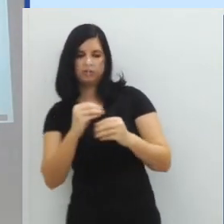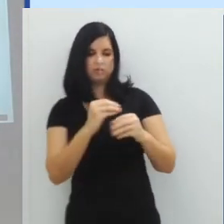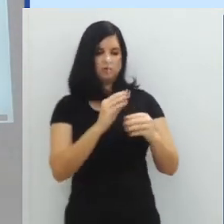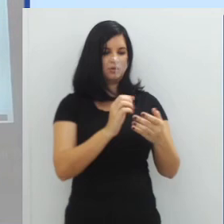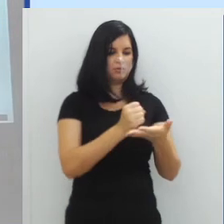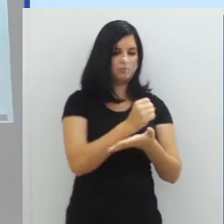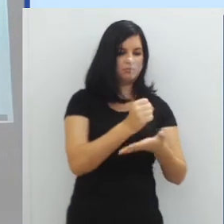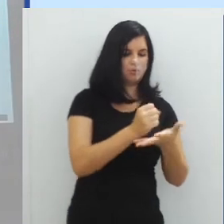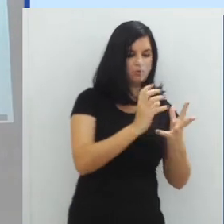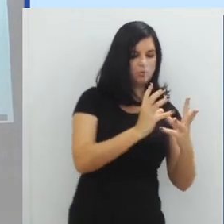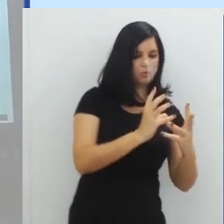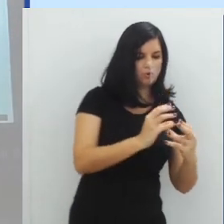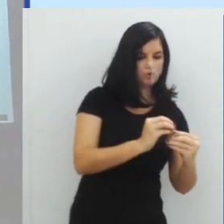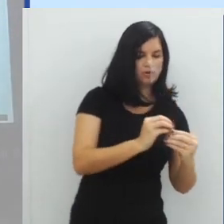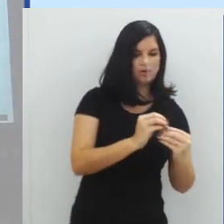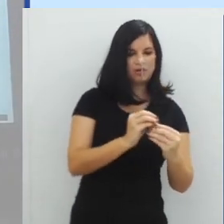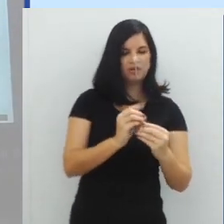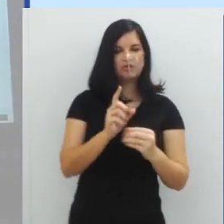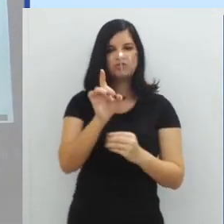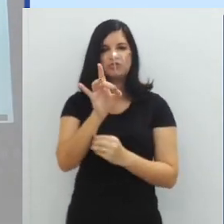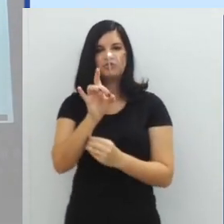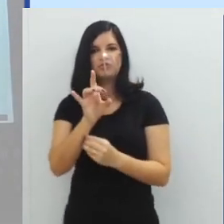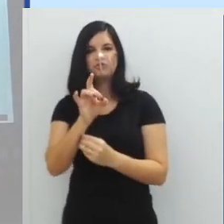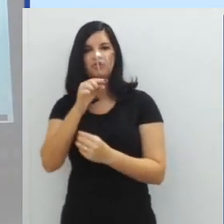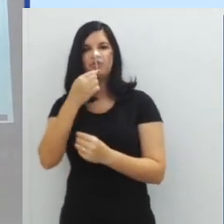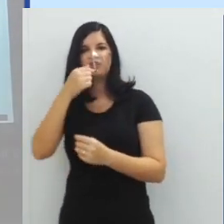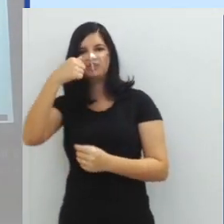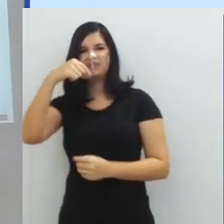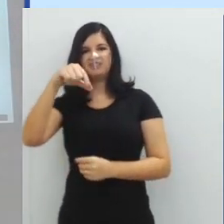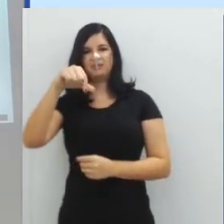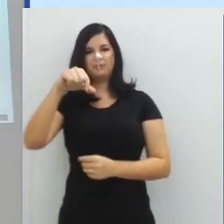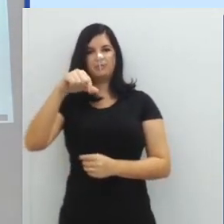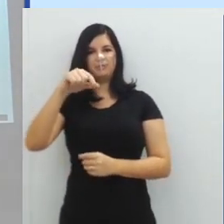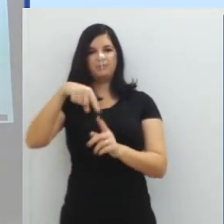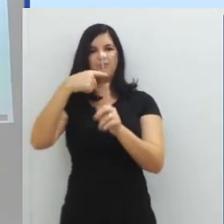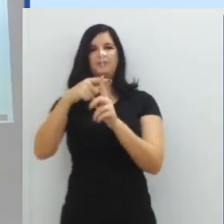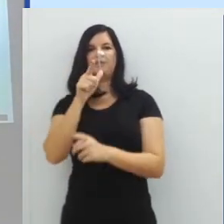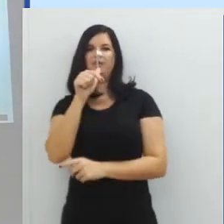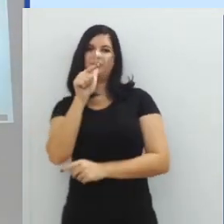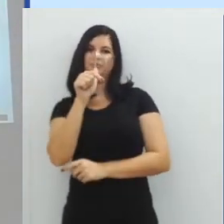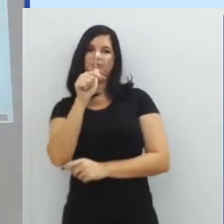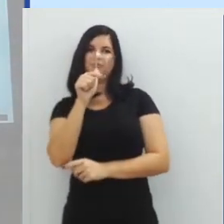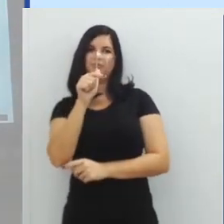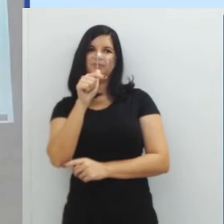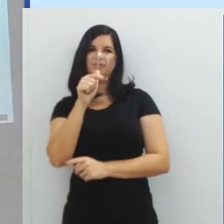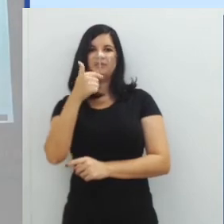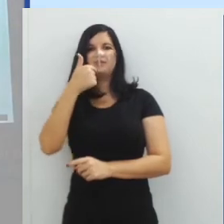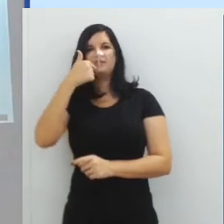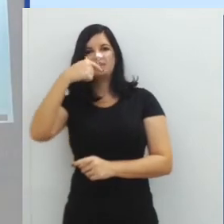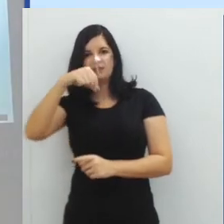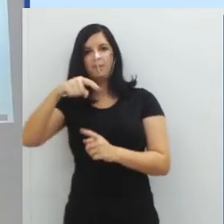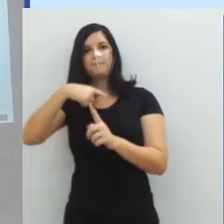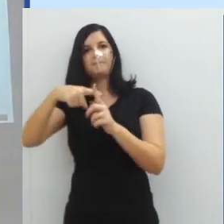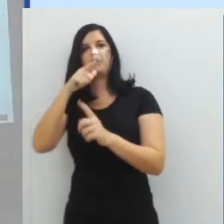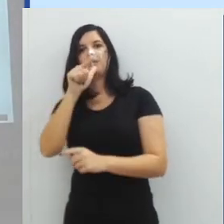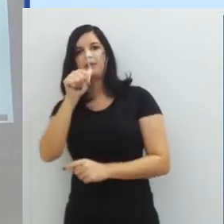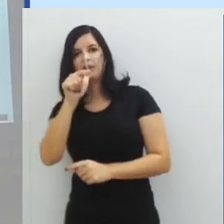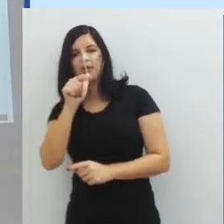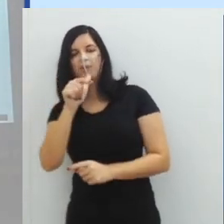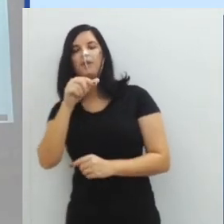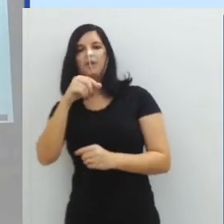ser consumido e vai haver a formação de sal e mais água. E geralmente o sal mais água eles